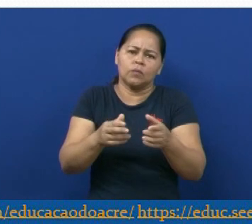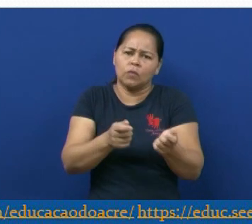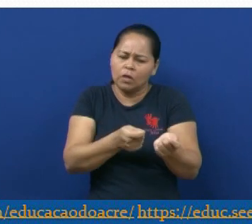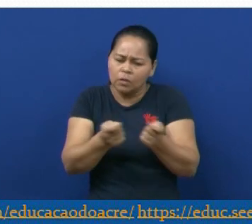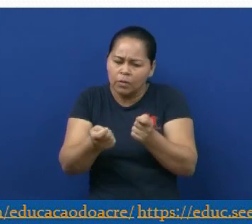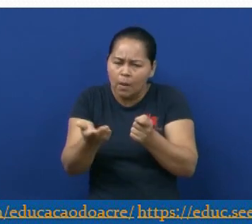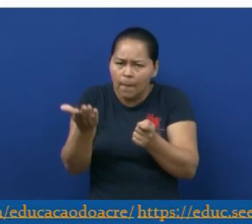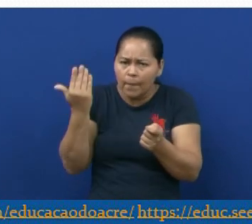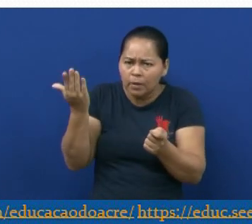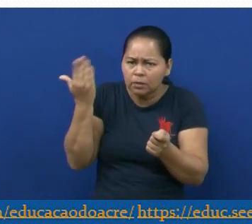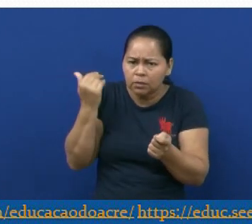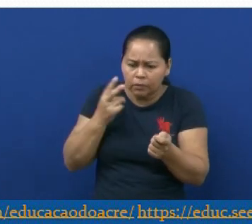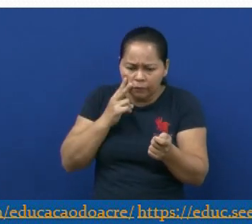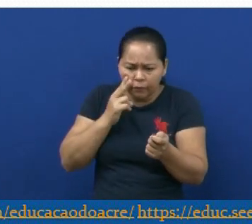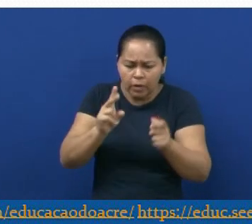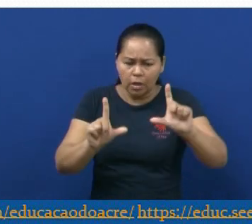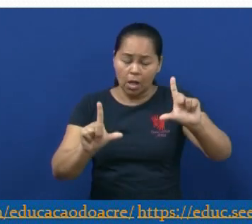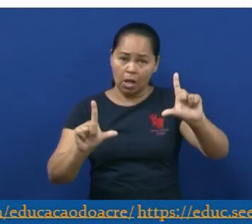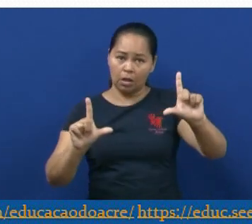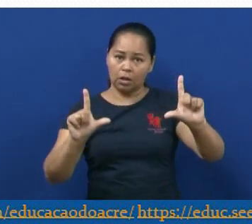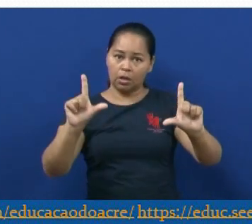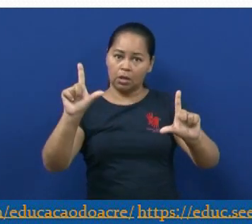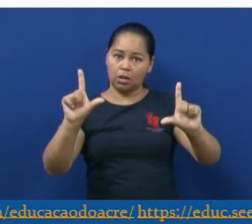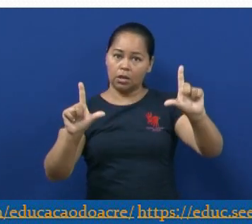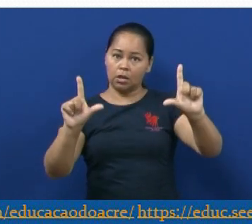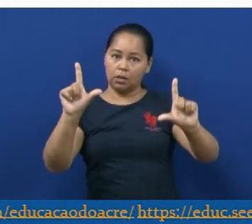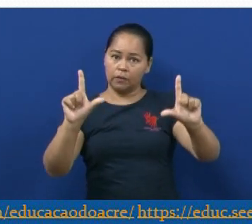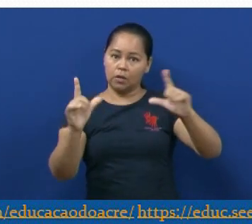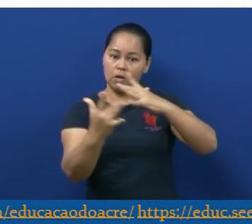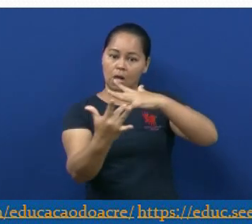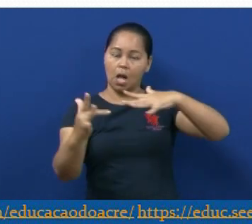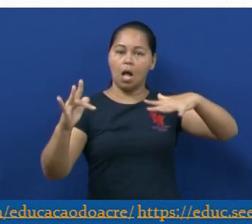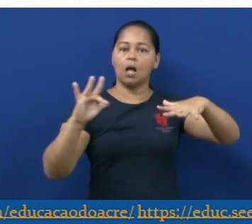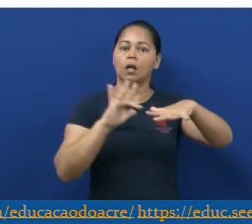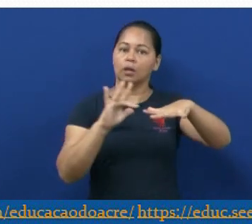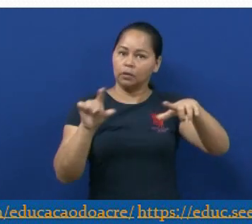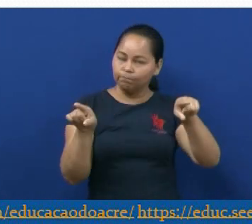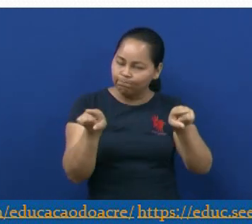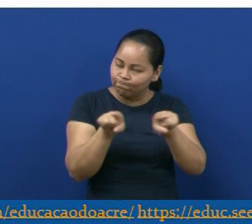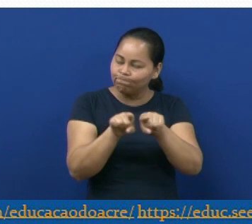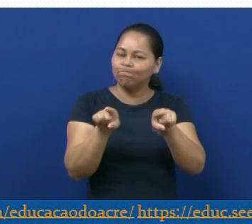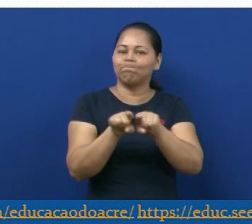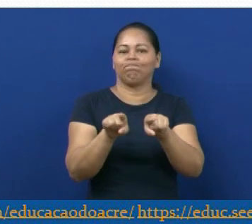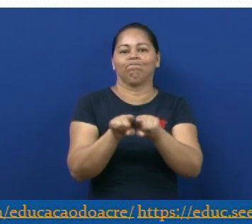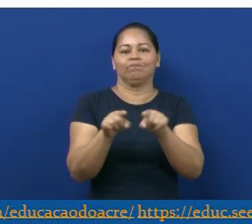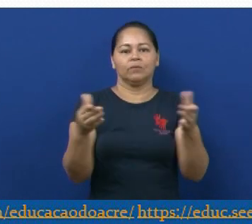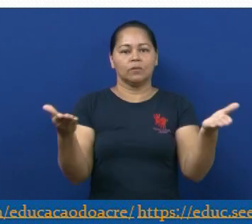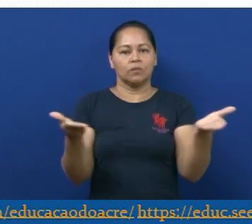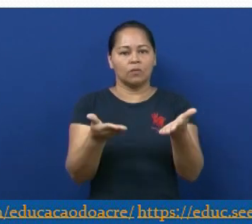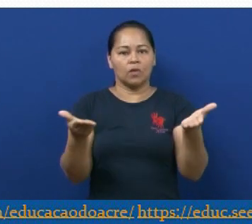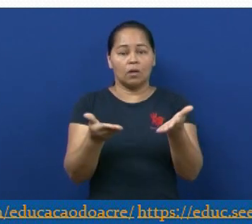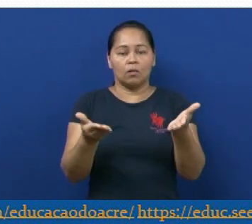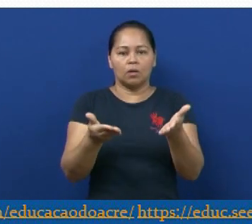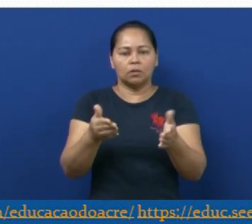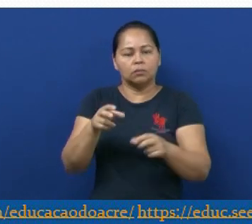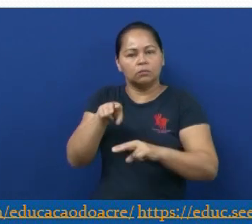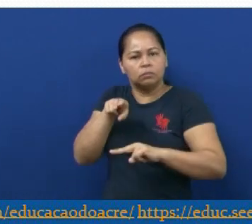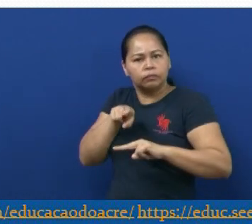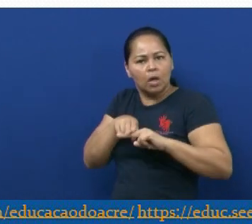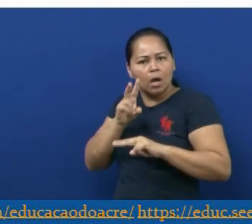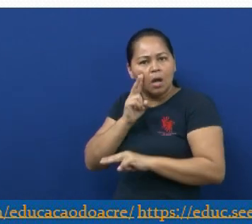acompanhando tudo de longe pela TV e mídias digitais. Hoje, passamos de meros espectadores